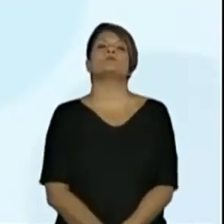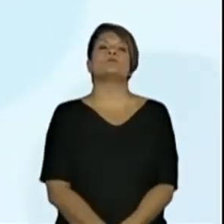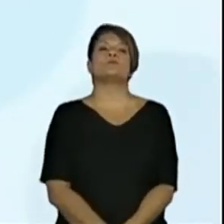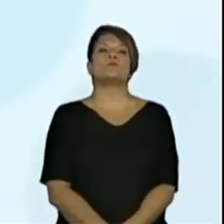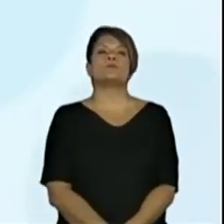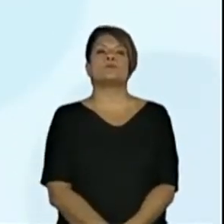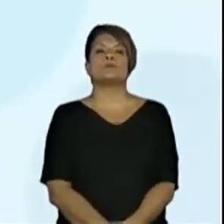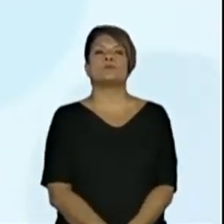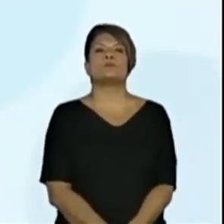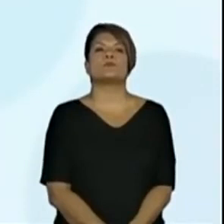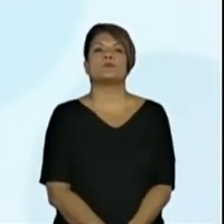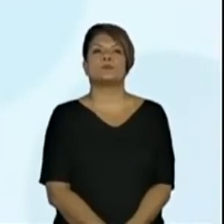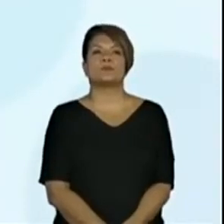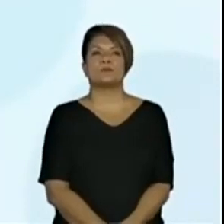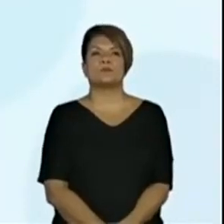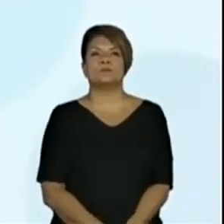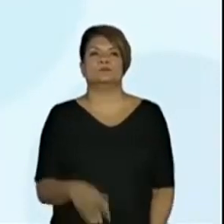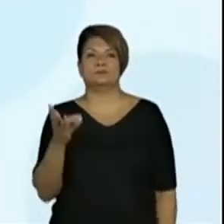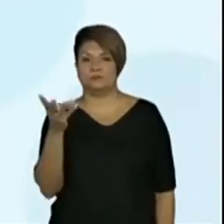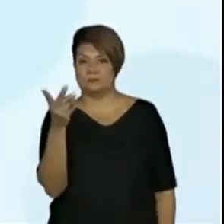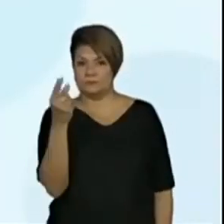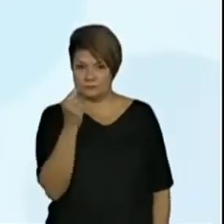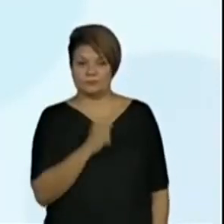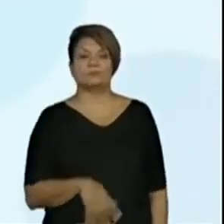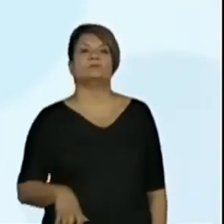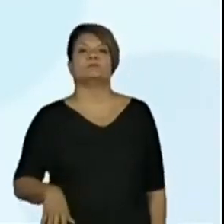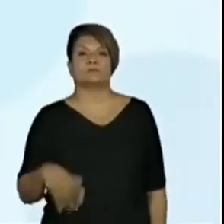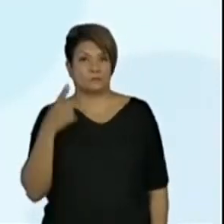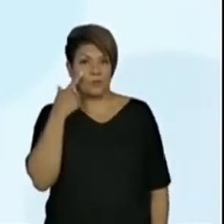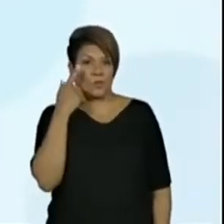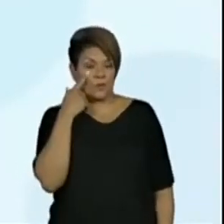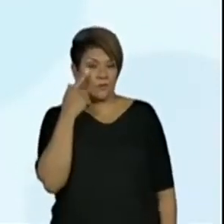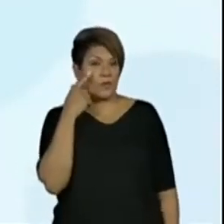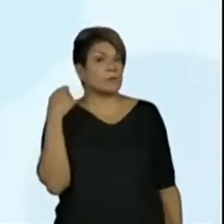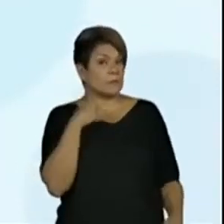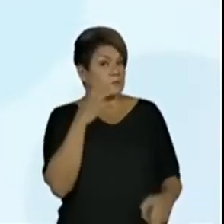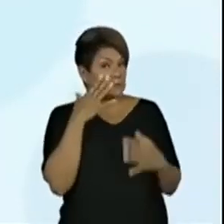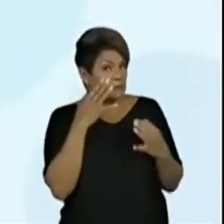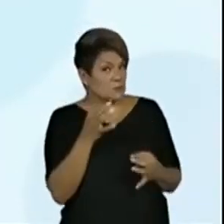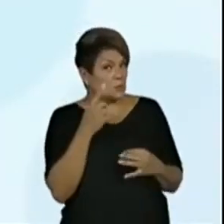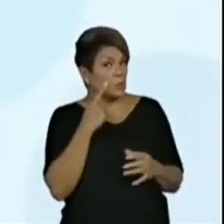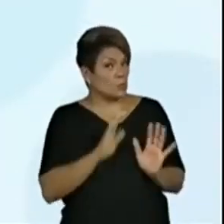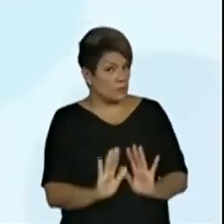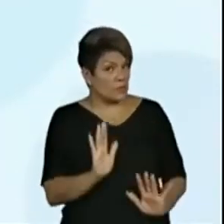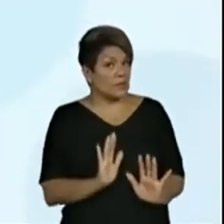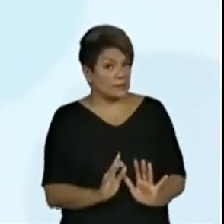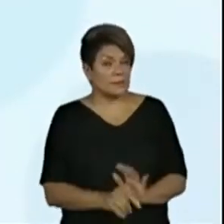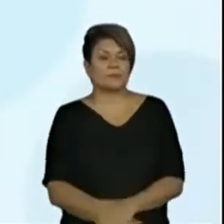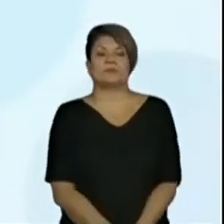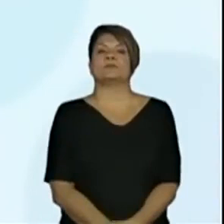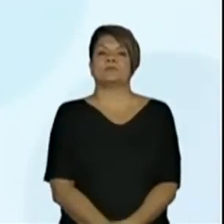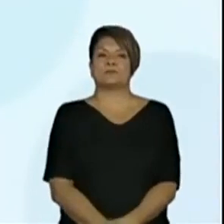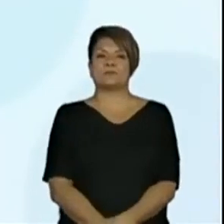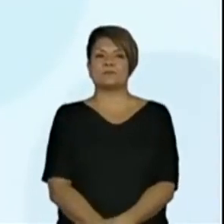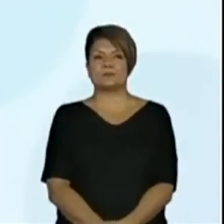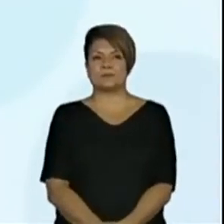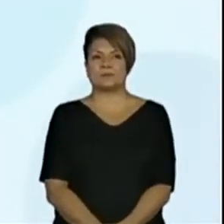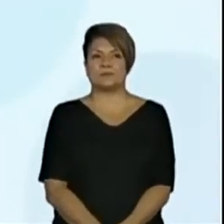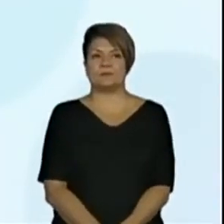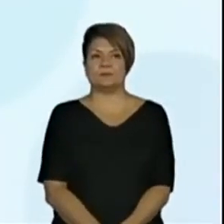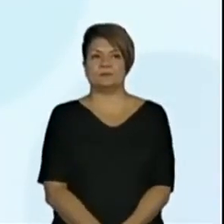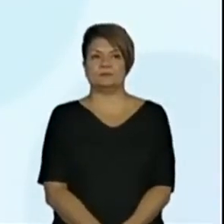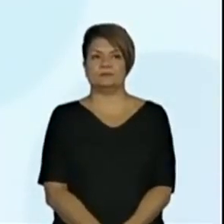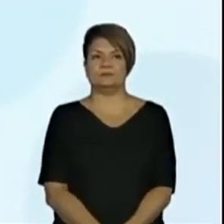vamos contar? E olha que essas flores, elas estão bem delicadinhas e a gente precisa de bastante cuidado para contá-las. Isso,